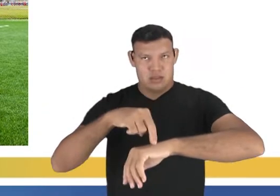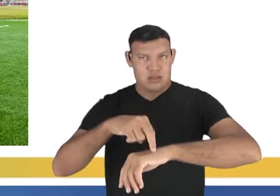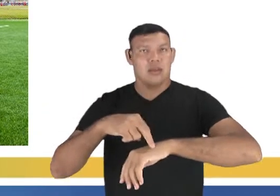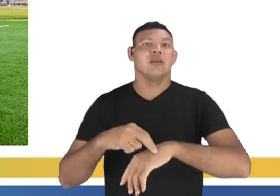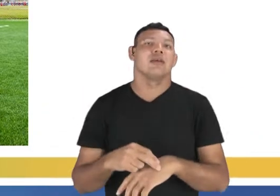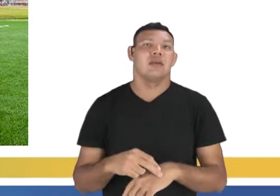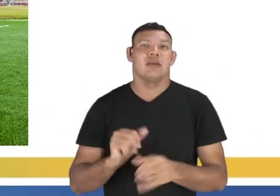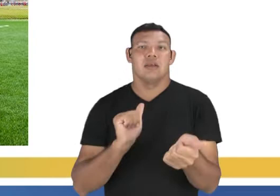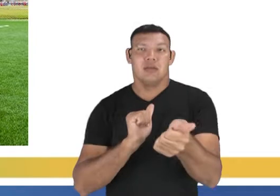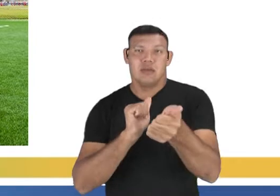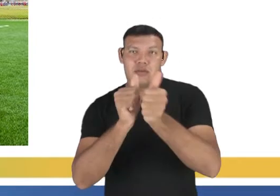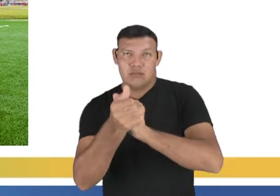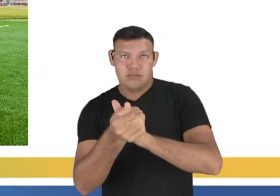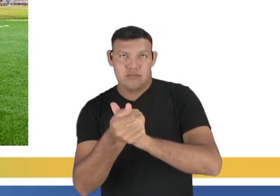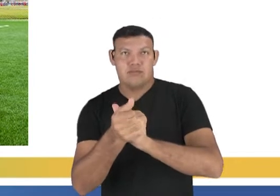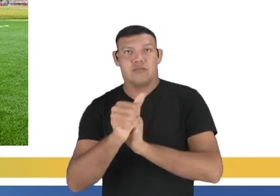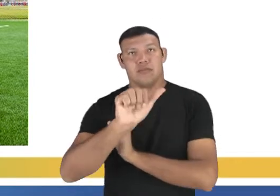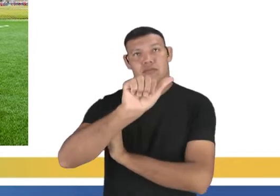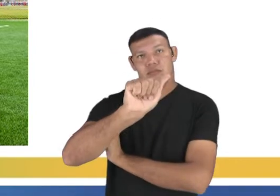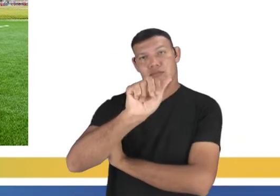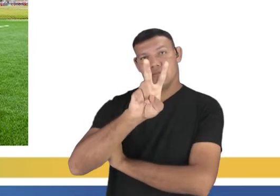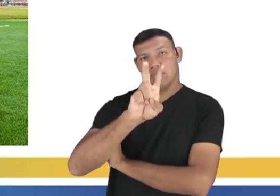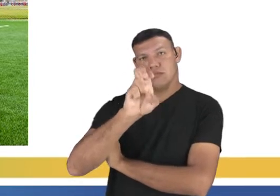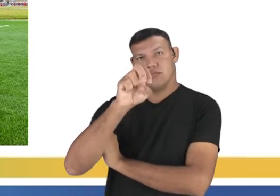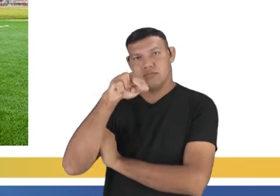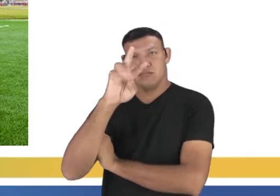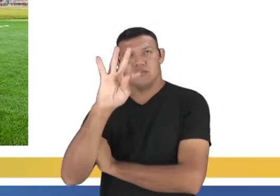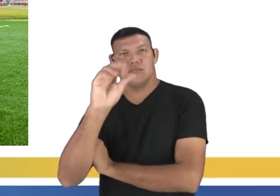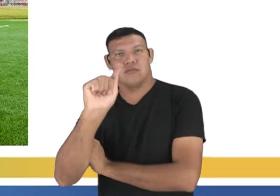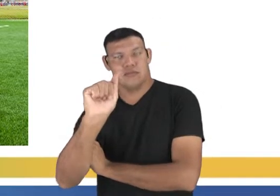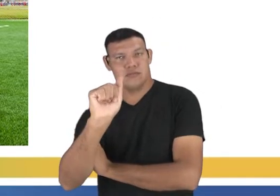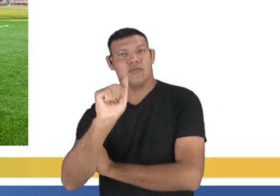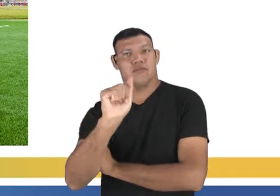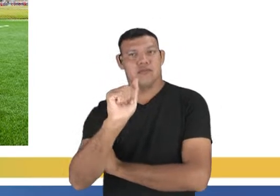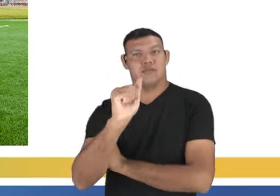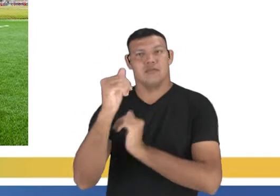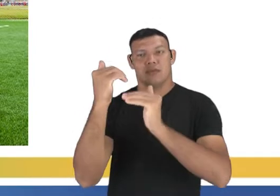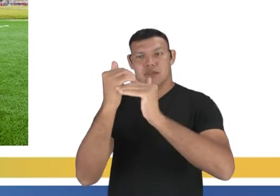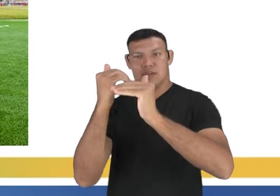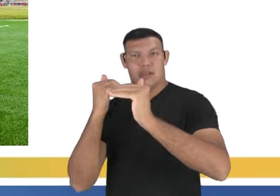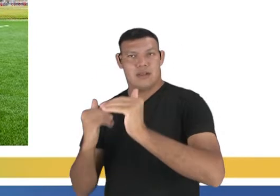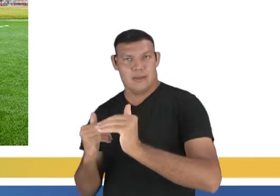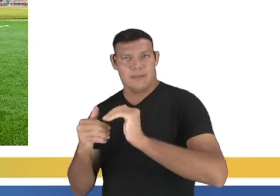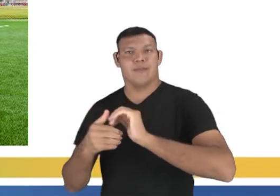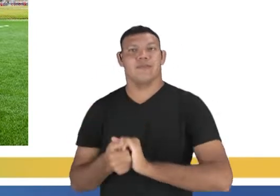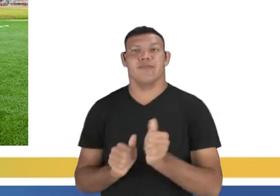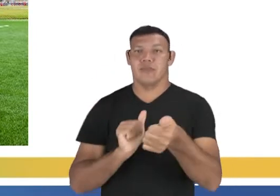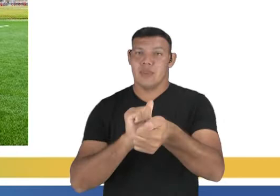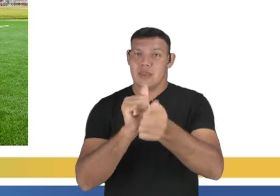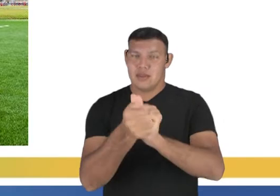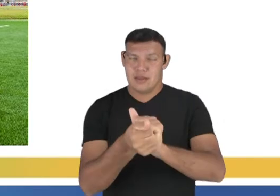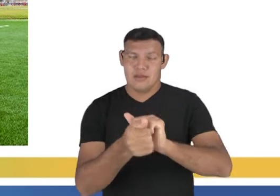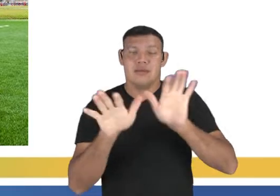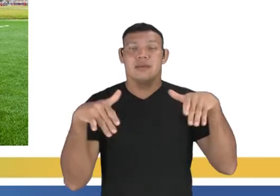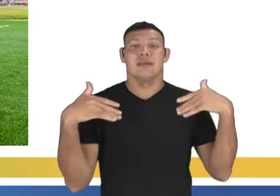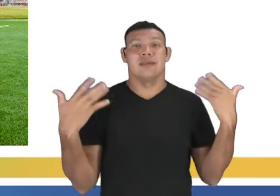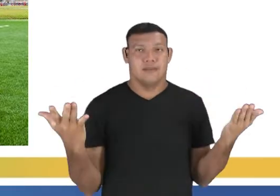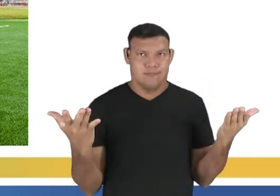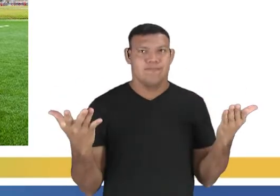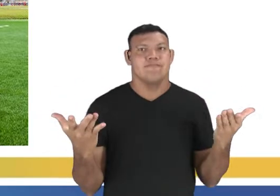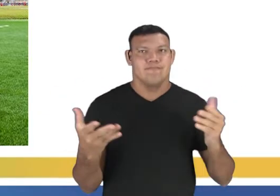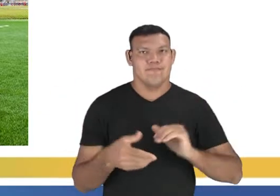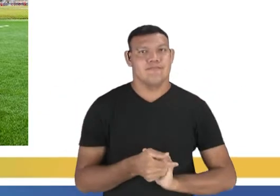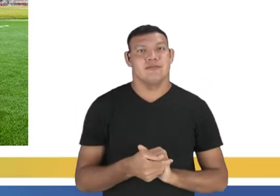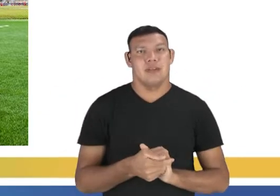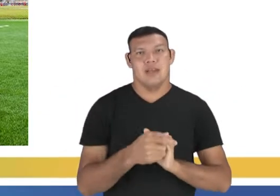dos esportes de aventura ali em cima e embaixo a imagem dos esportes, tá bom? Ou seja, em imagens